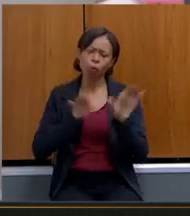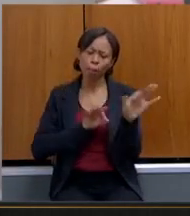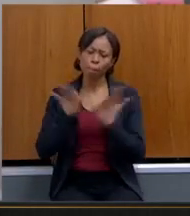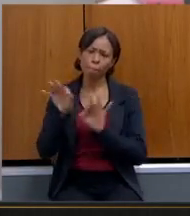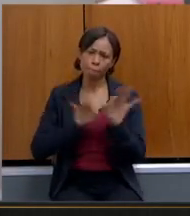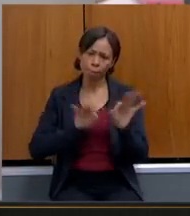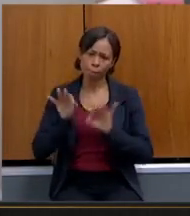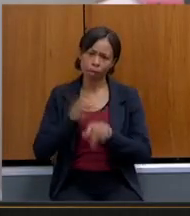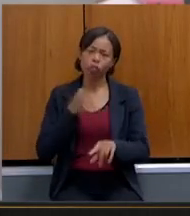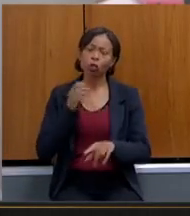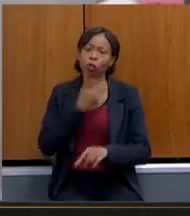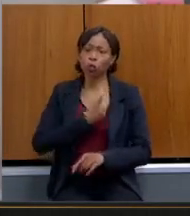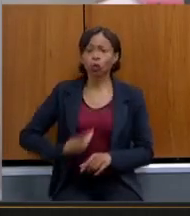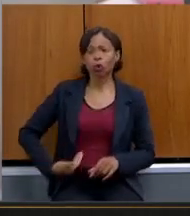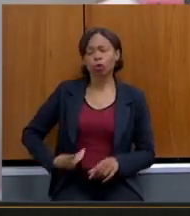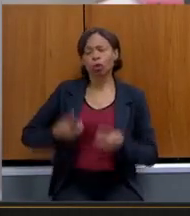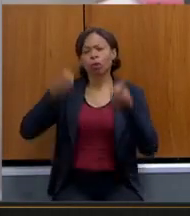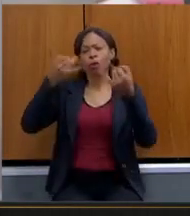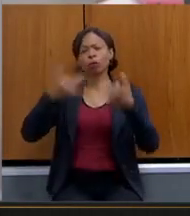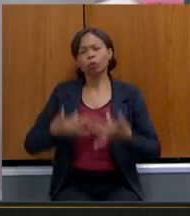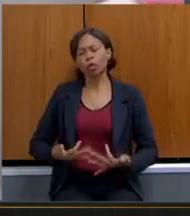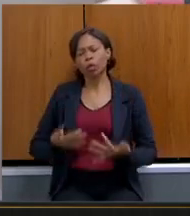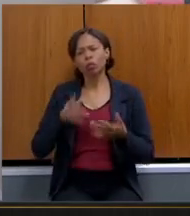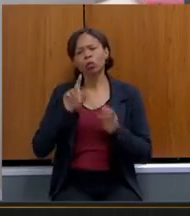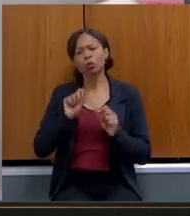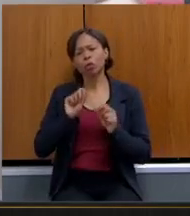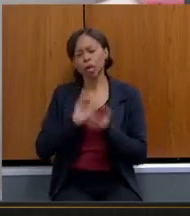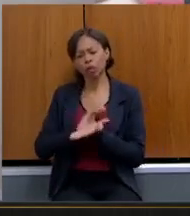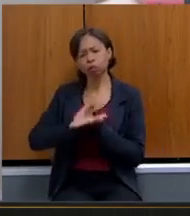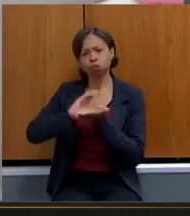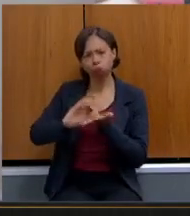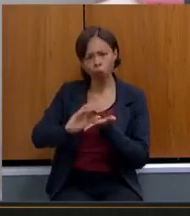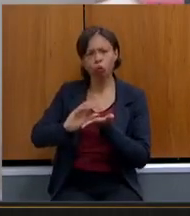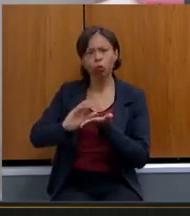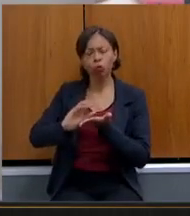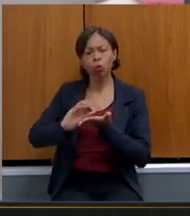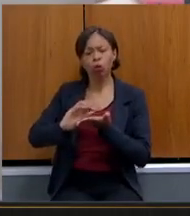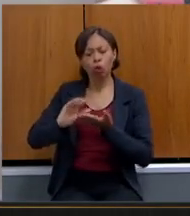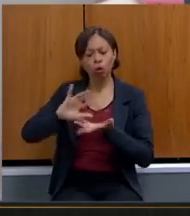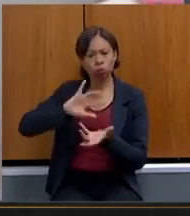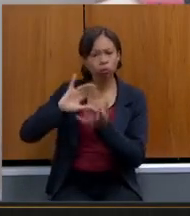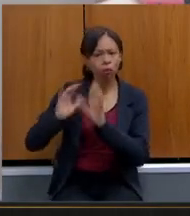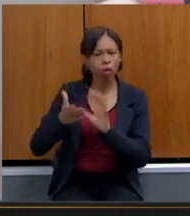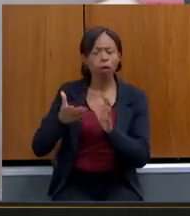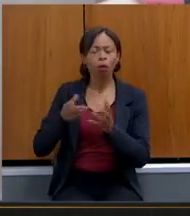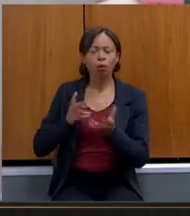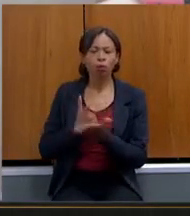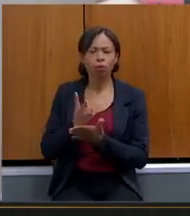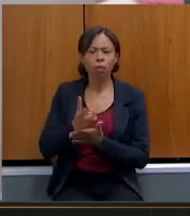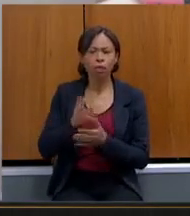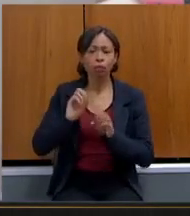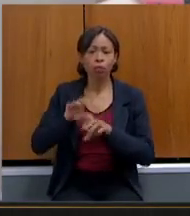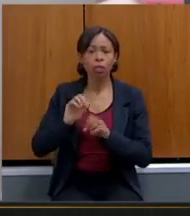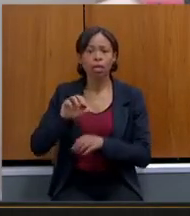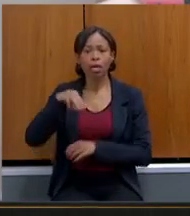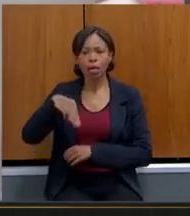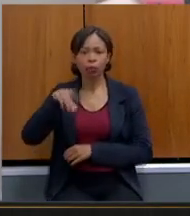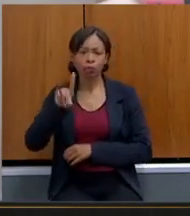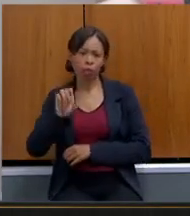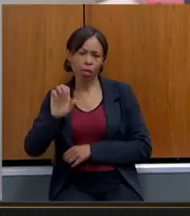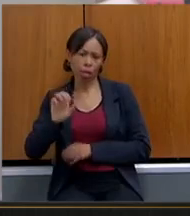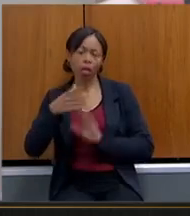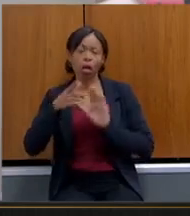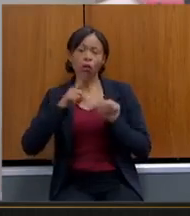do estado para regularização da aplicação de recursos na manutenção e desenvolvimento do ensino MDF nos termos do artigo